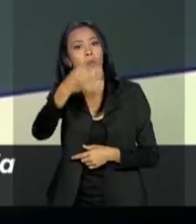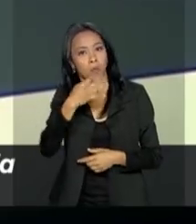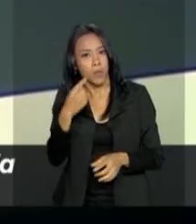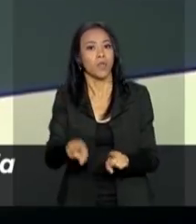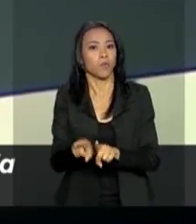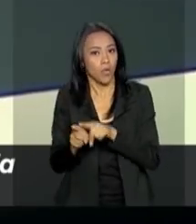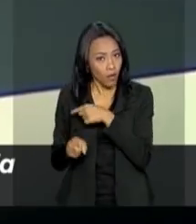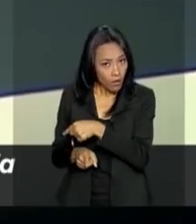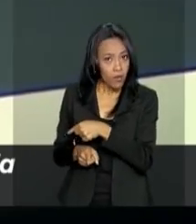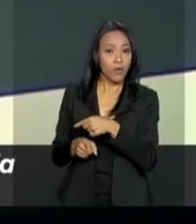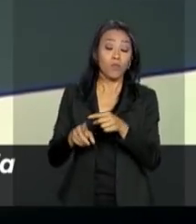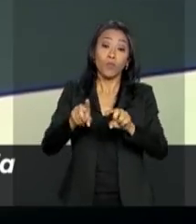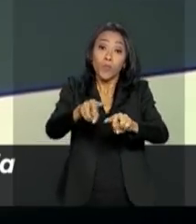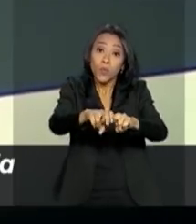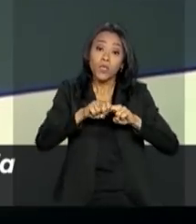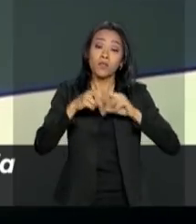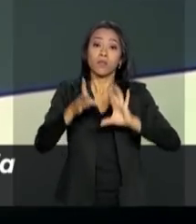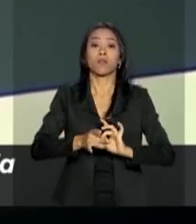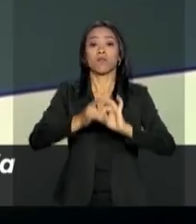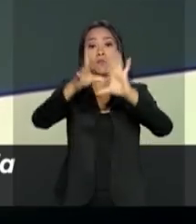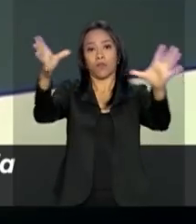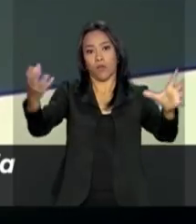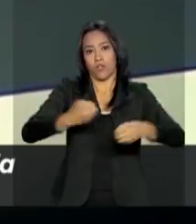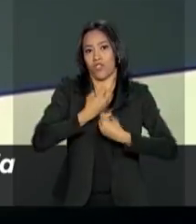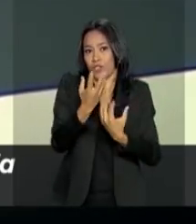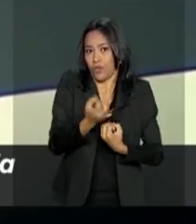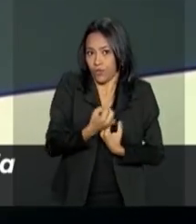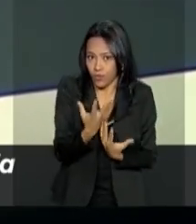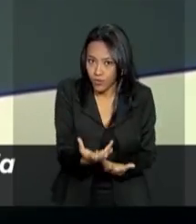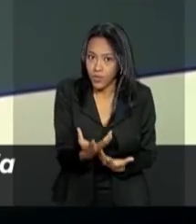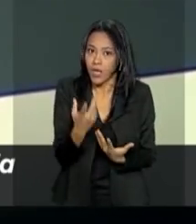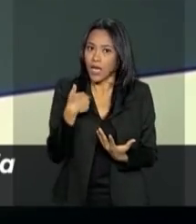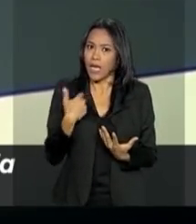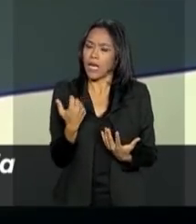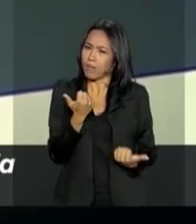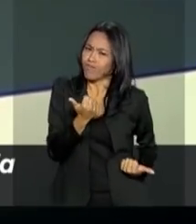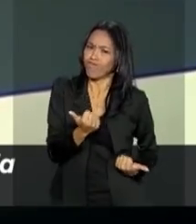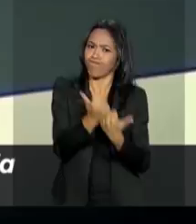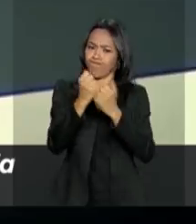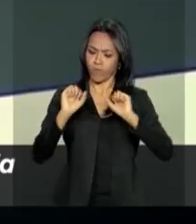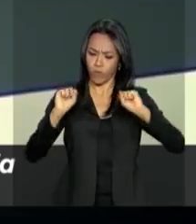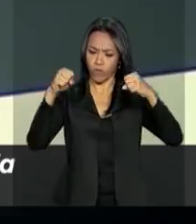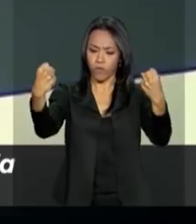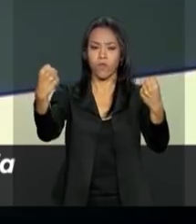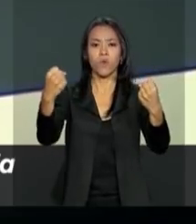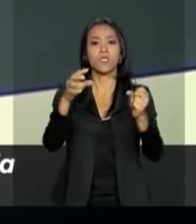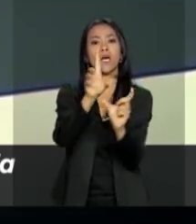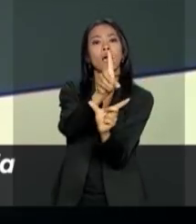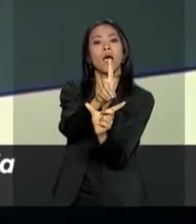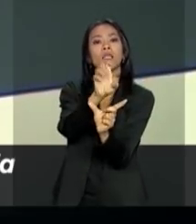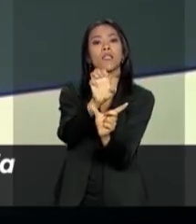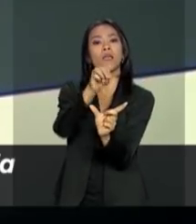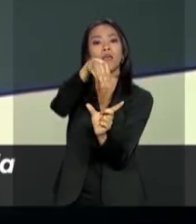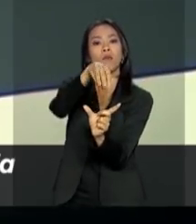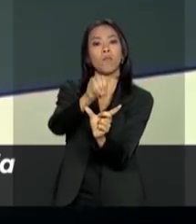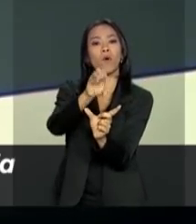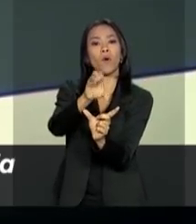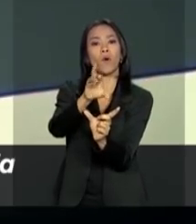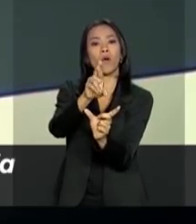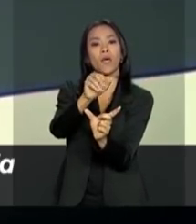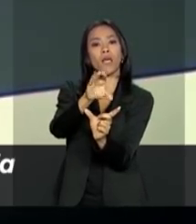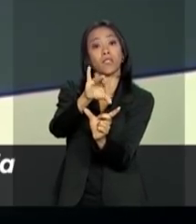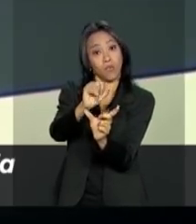imprensa ela na verdade ela vitaliza a democracia e por isso nós temos que comemorar